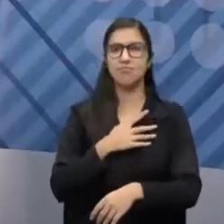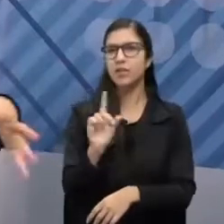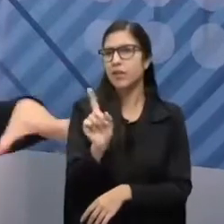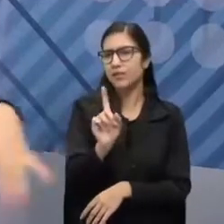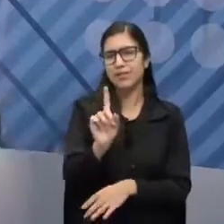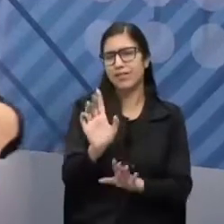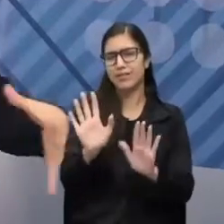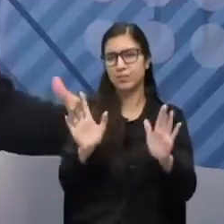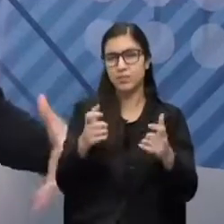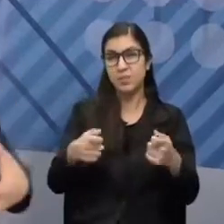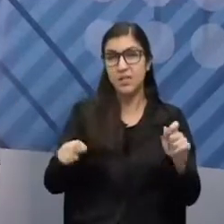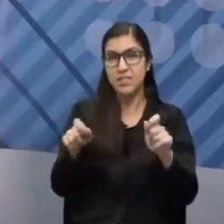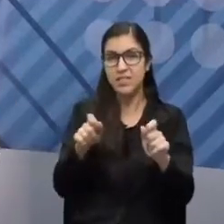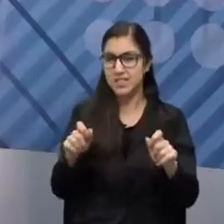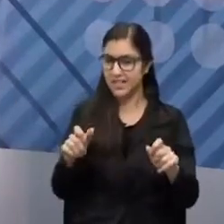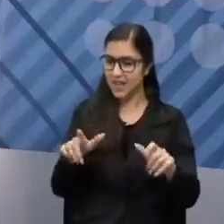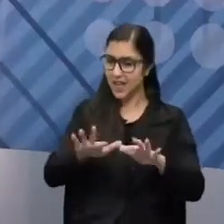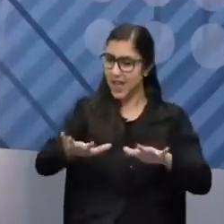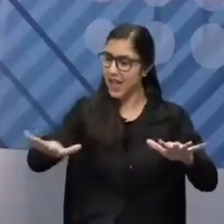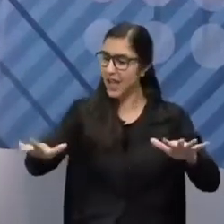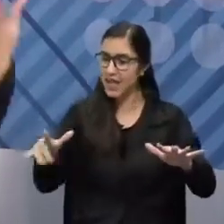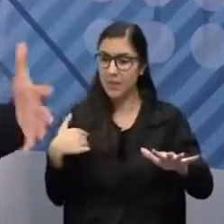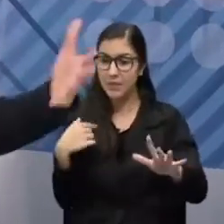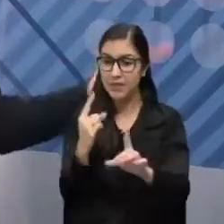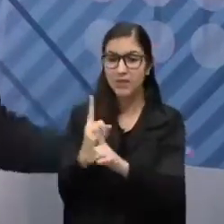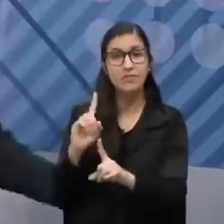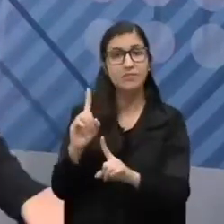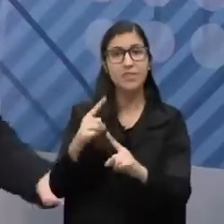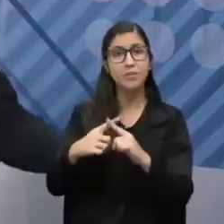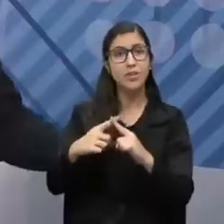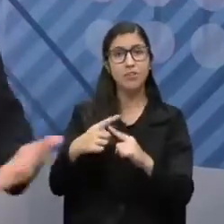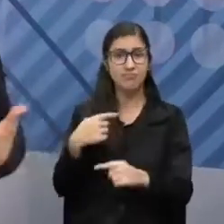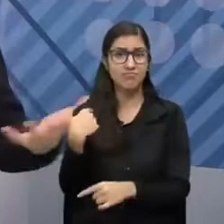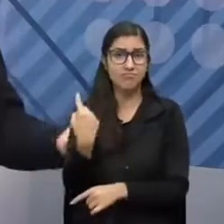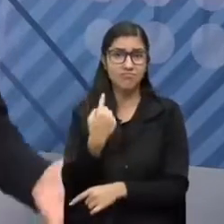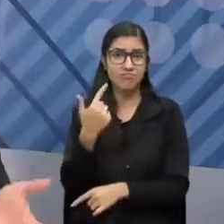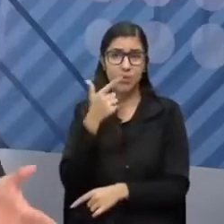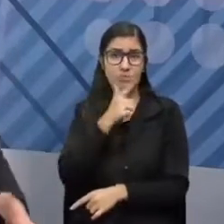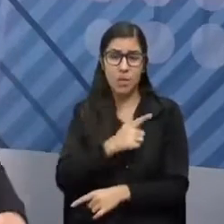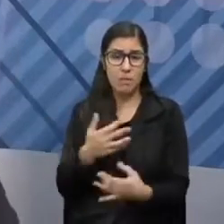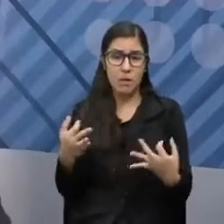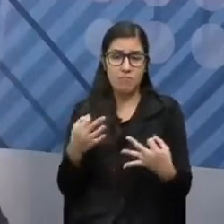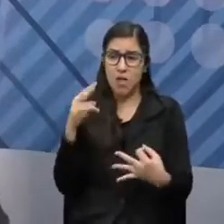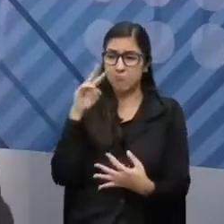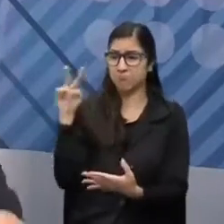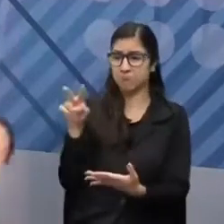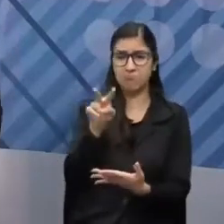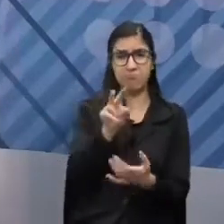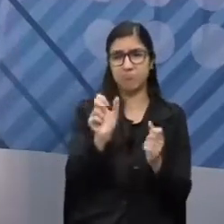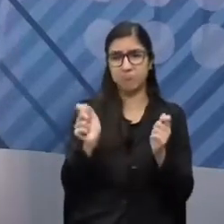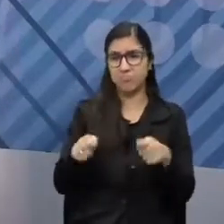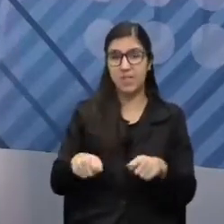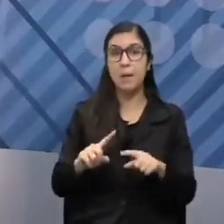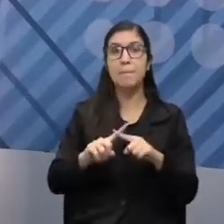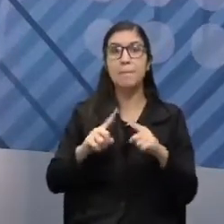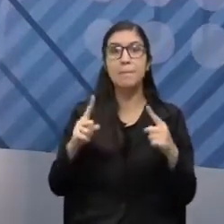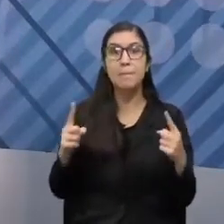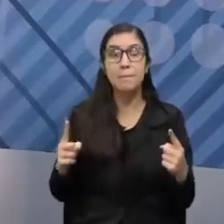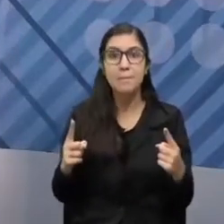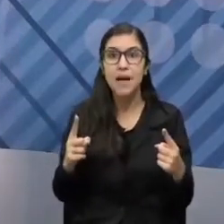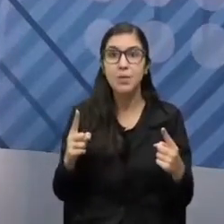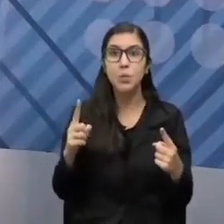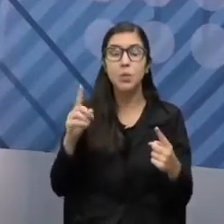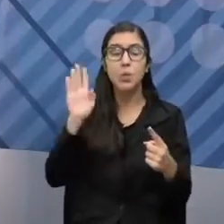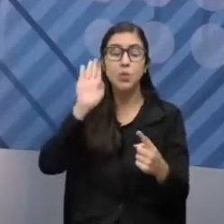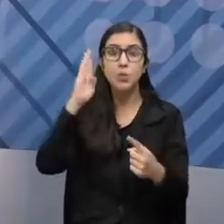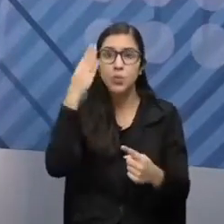identificar o ambiente pelo tato, porque nós temos, né, em perfeitas condições a visão, mas fica tão